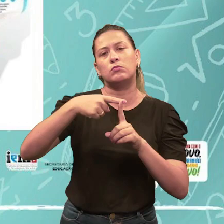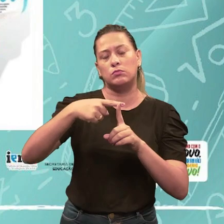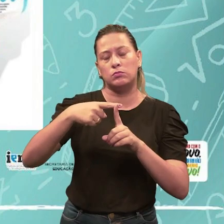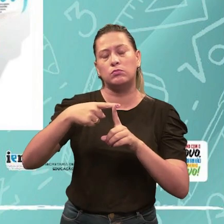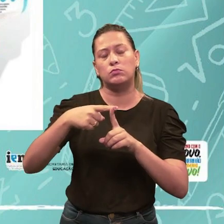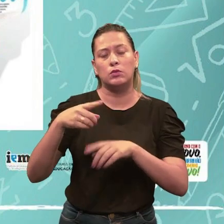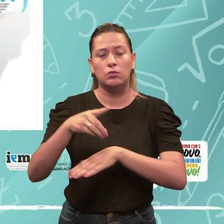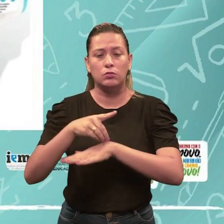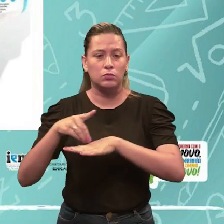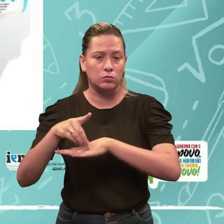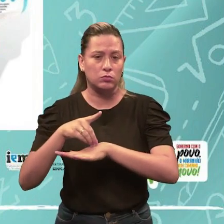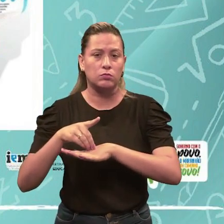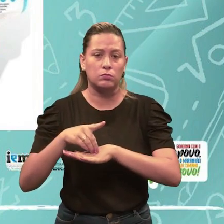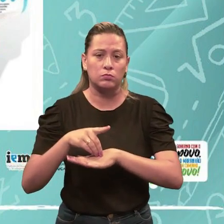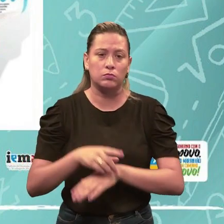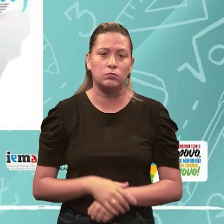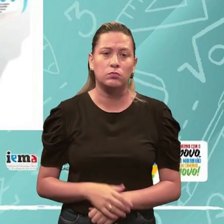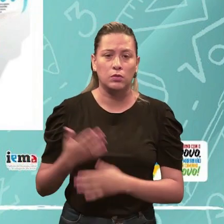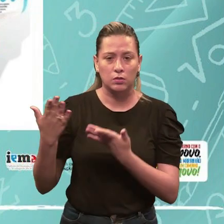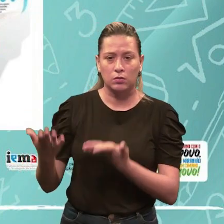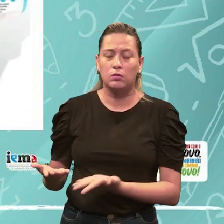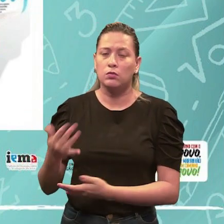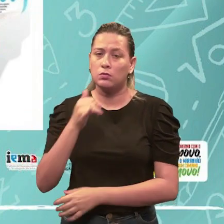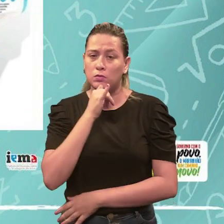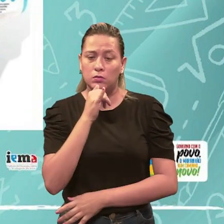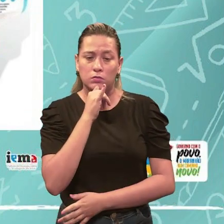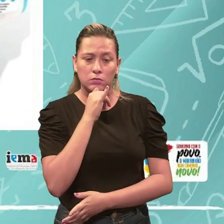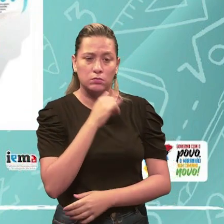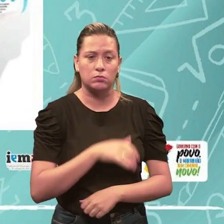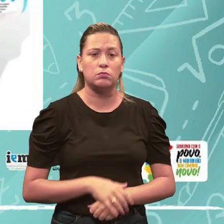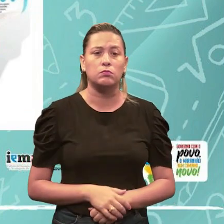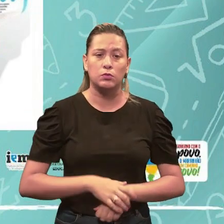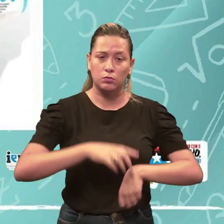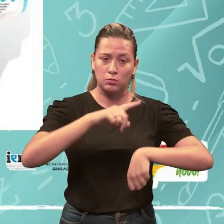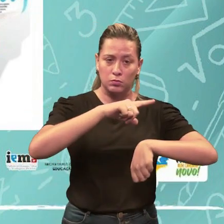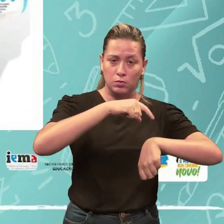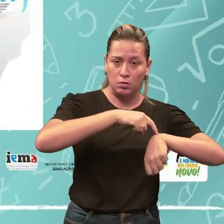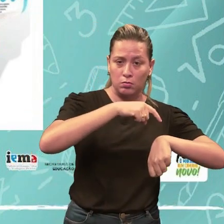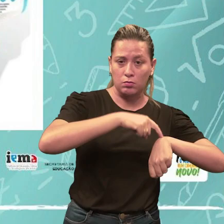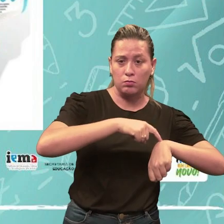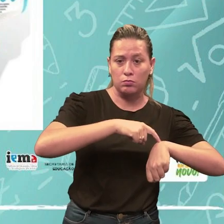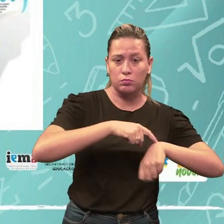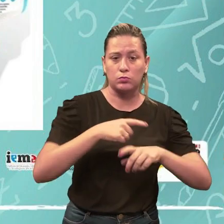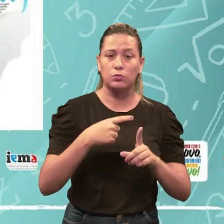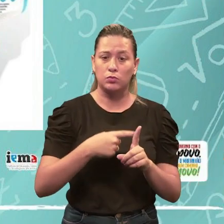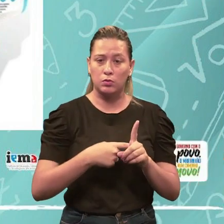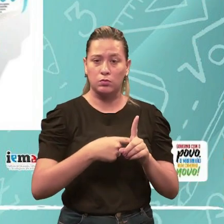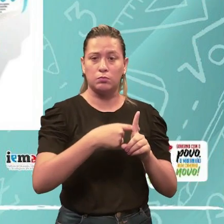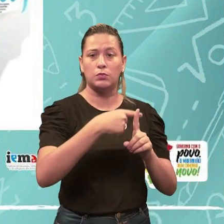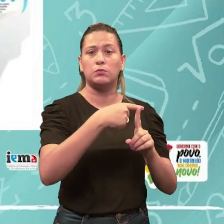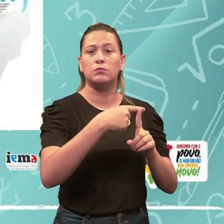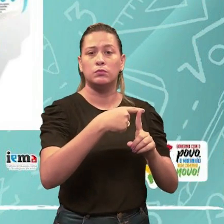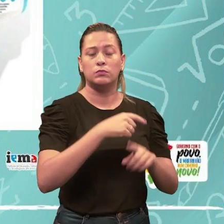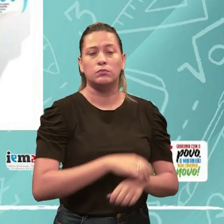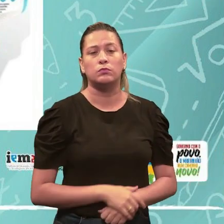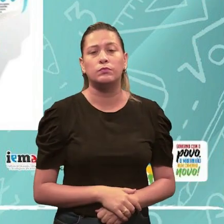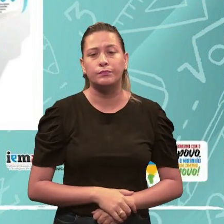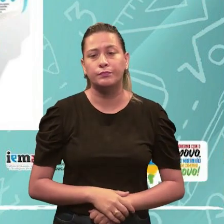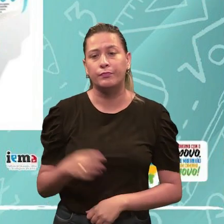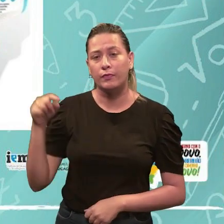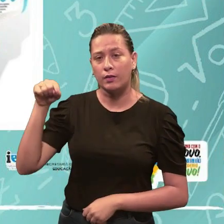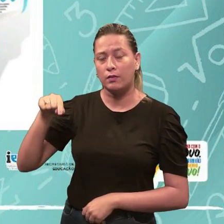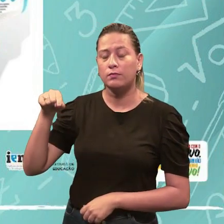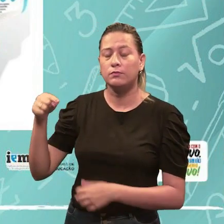vai. Então, aqui eu trouxe só alguns exemplos, né? Esse mesmo exemplo lá, o relógio, o termômetro, né? Aqui